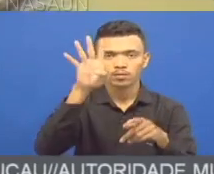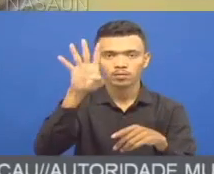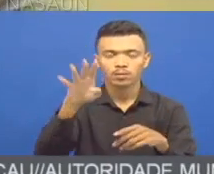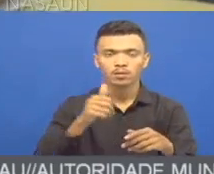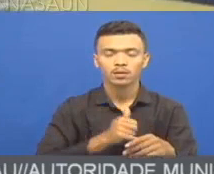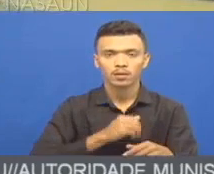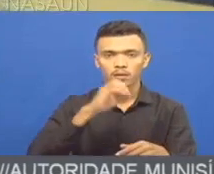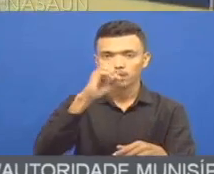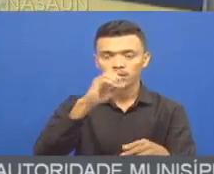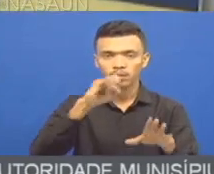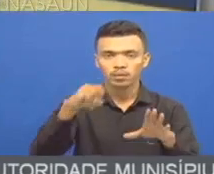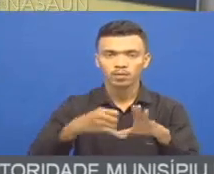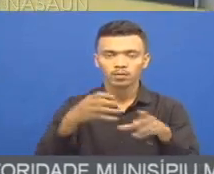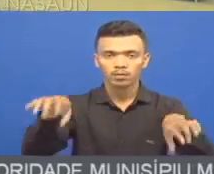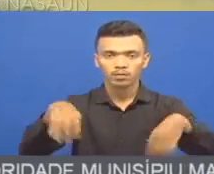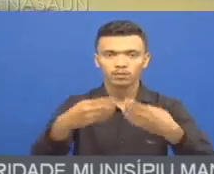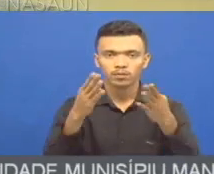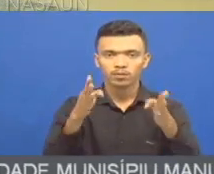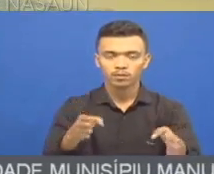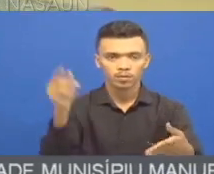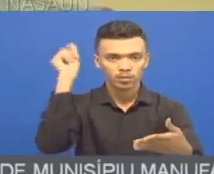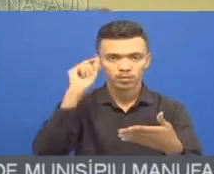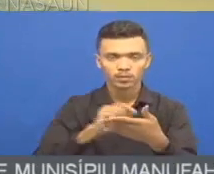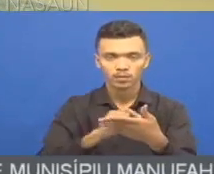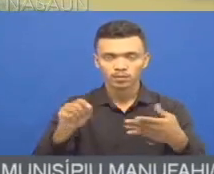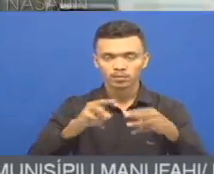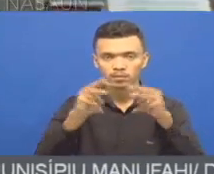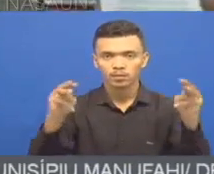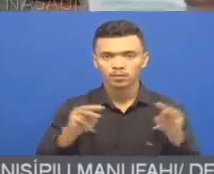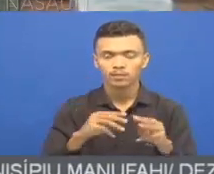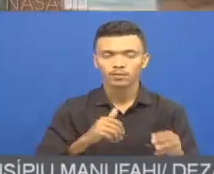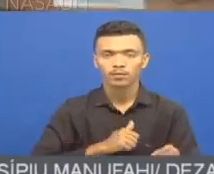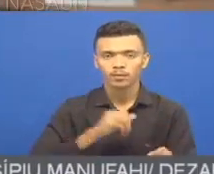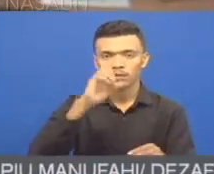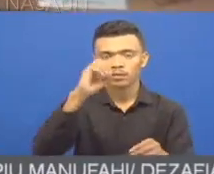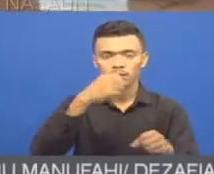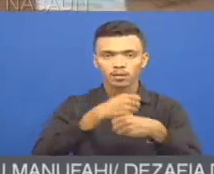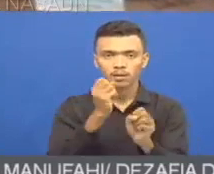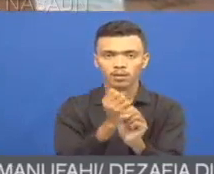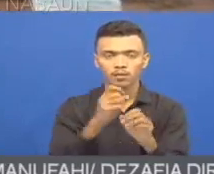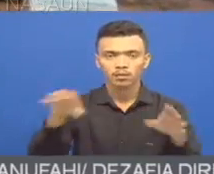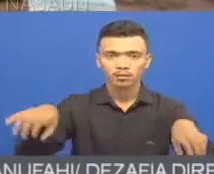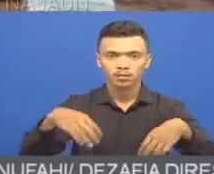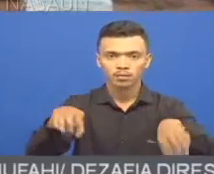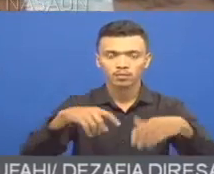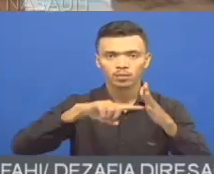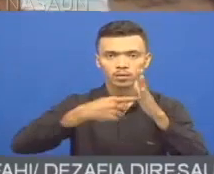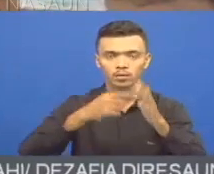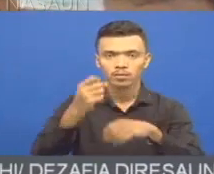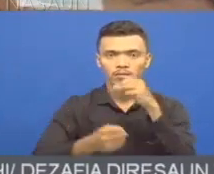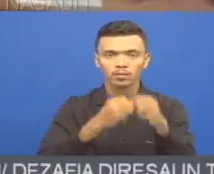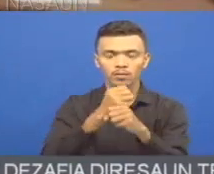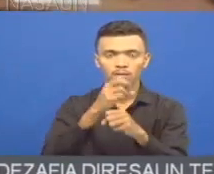Inaru, inclui funcionário casuais, administração municipal em Inaru. Funcionário casuais Iracne, balon halau serviço, rahu, queira se atinan rihun rua Sanu Resin